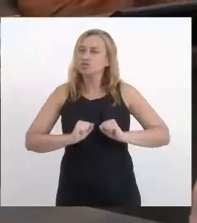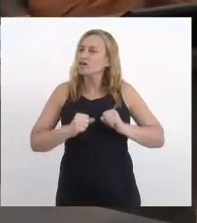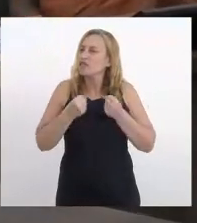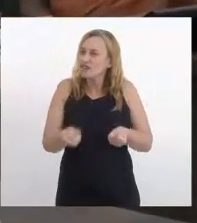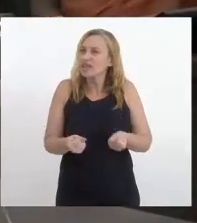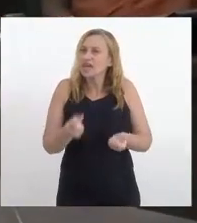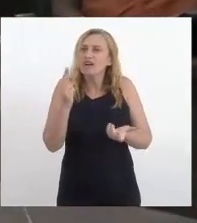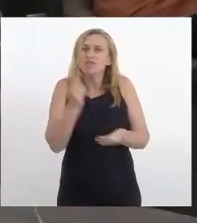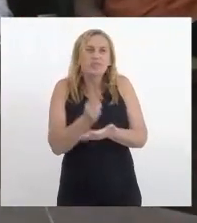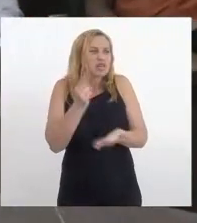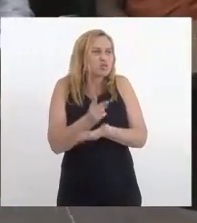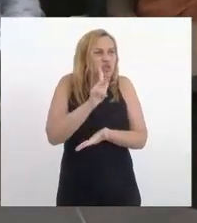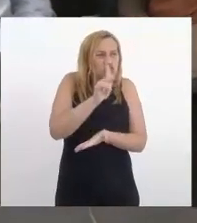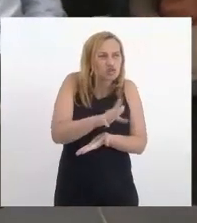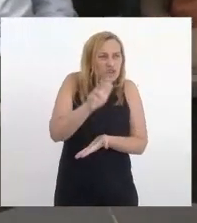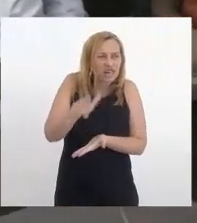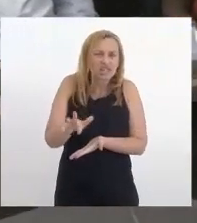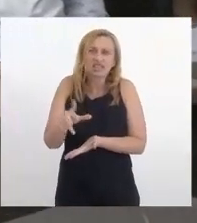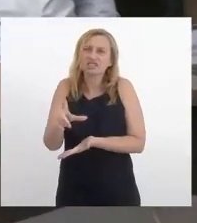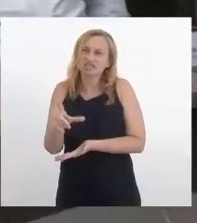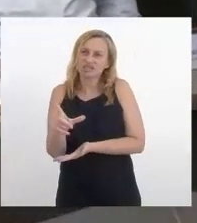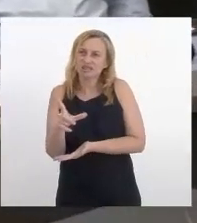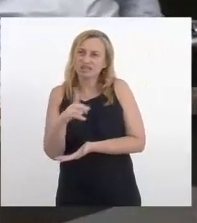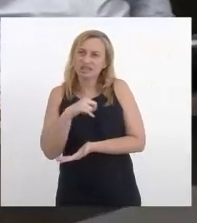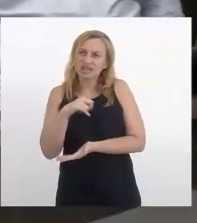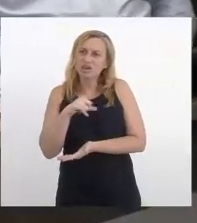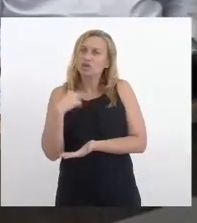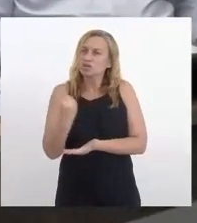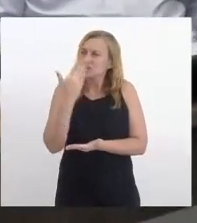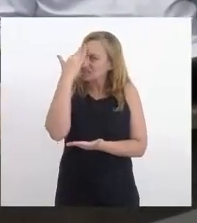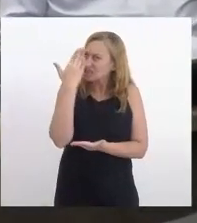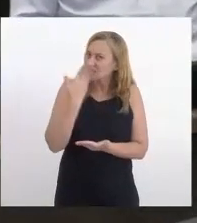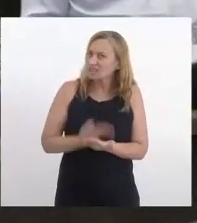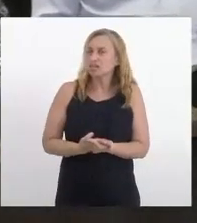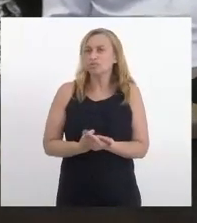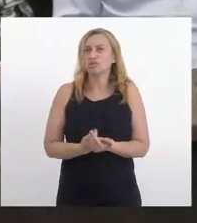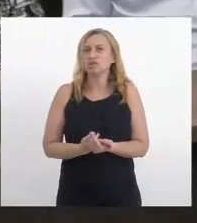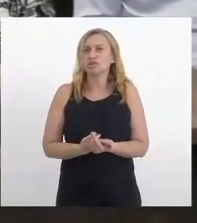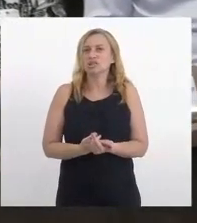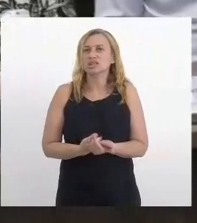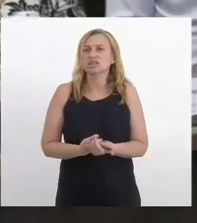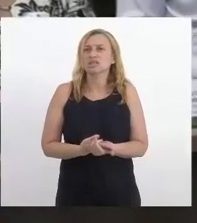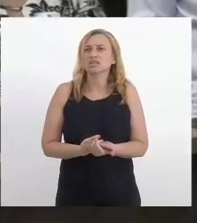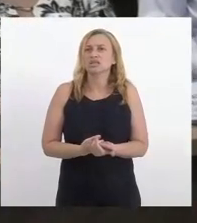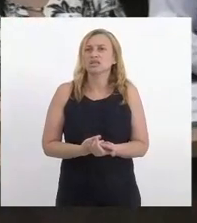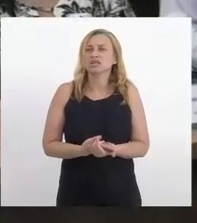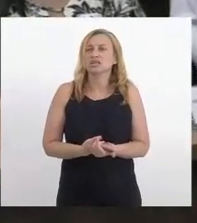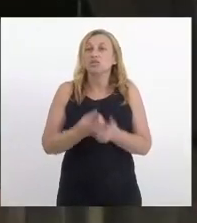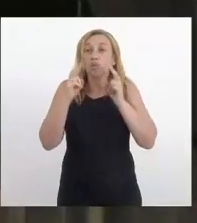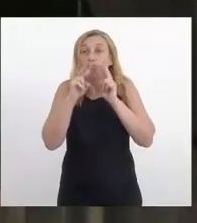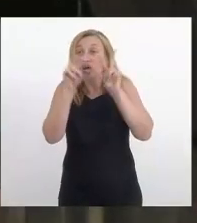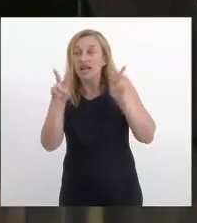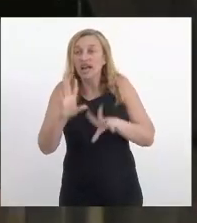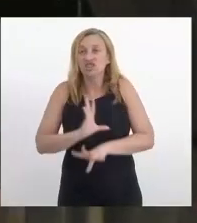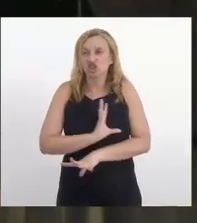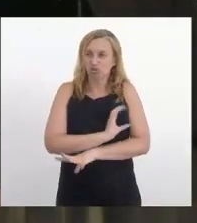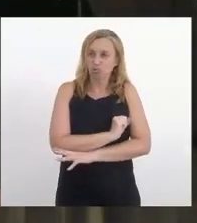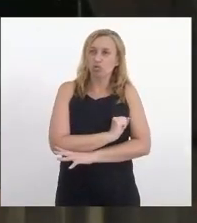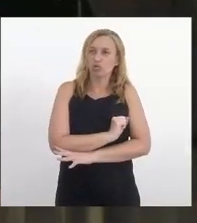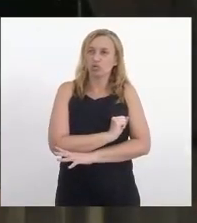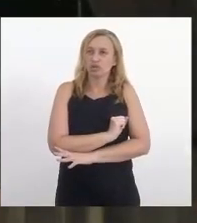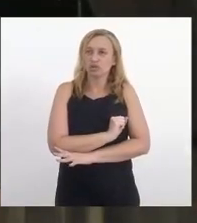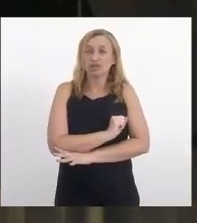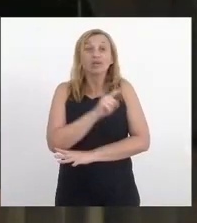mesmo que diferente seja daquilo que acreditamos, seja um olhar de amor